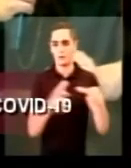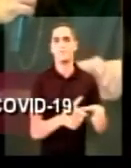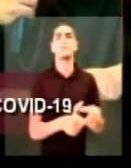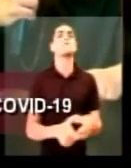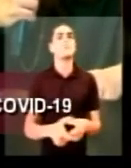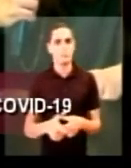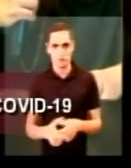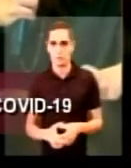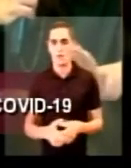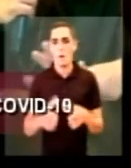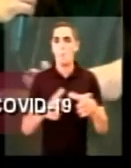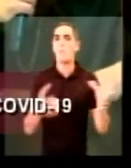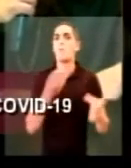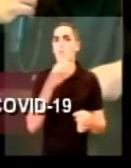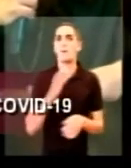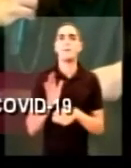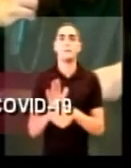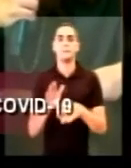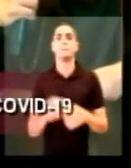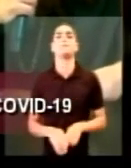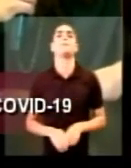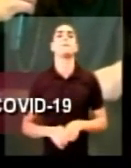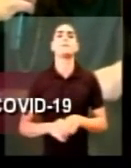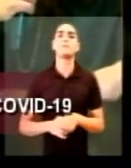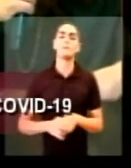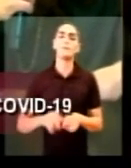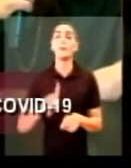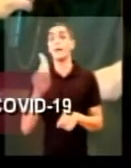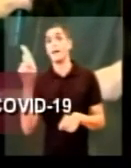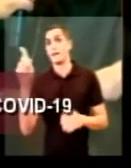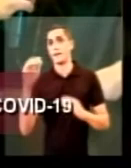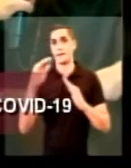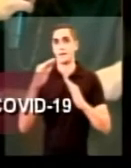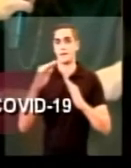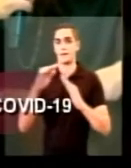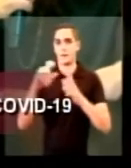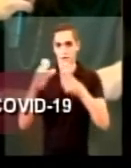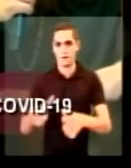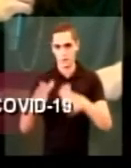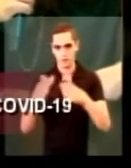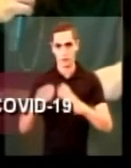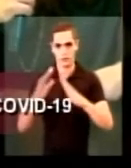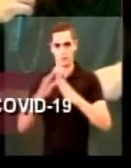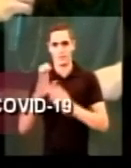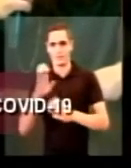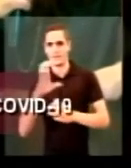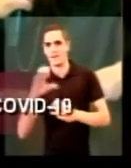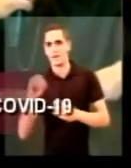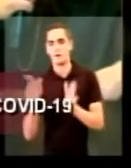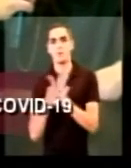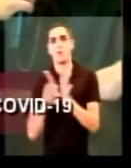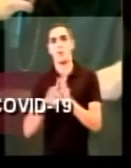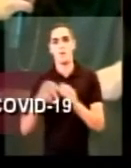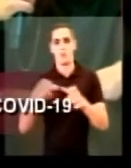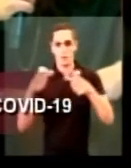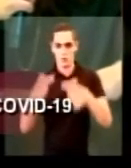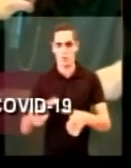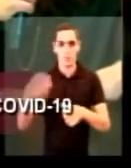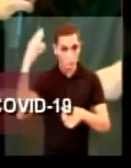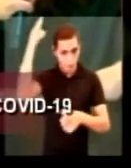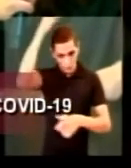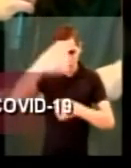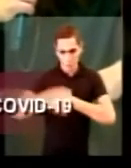Santo Antônio vai estar no ECO, então por isso que não são 27, são 26. Lembrando que as equipes de vacinação das unidades que